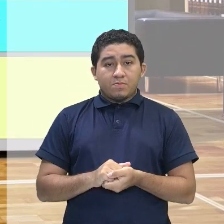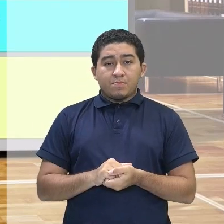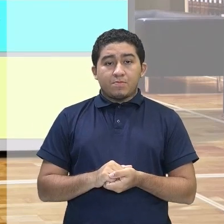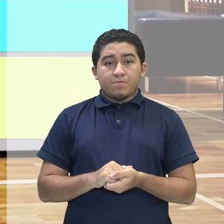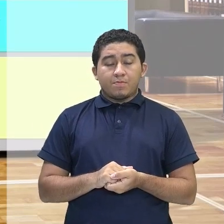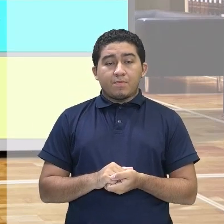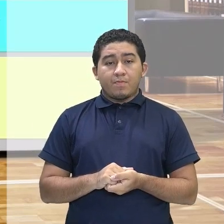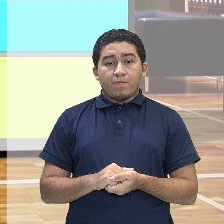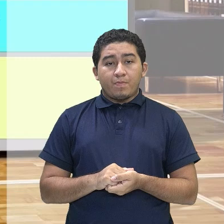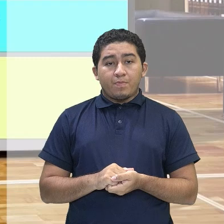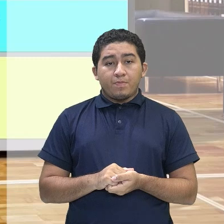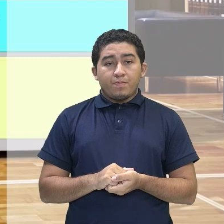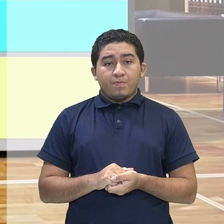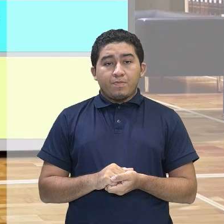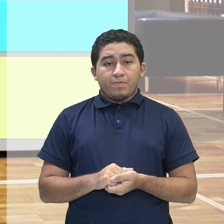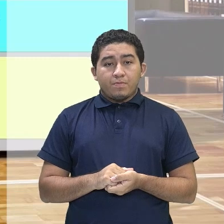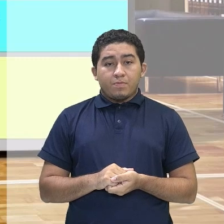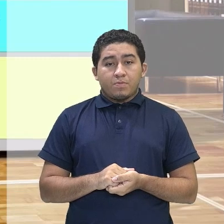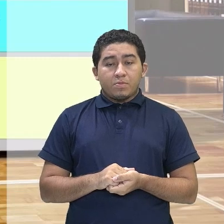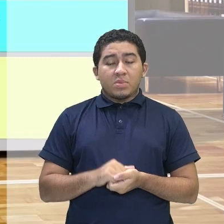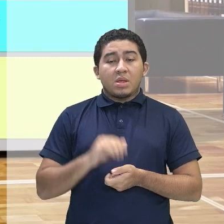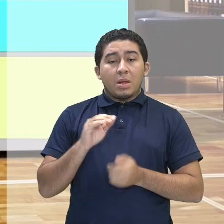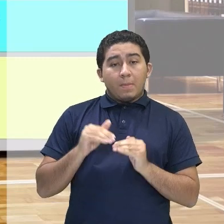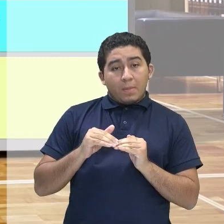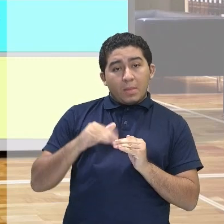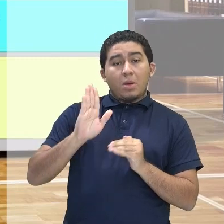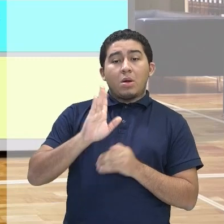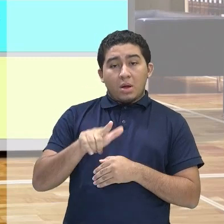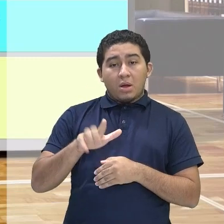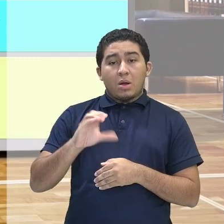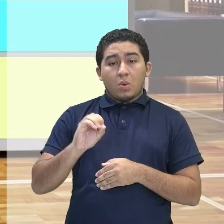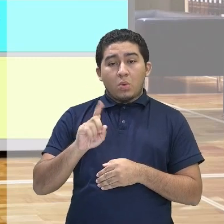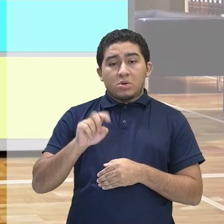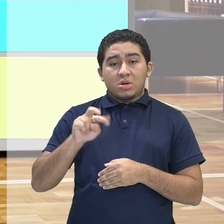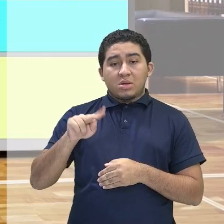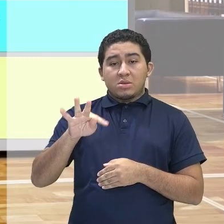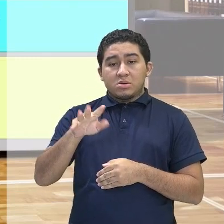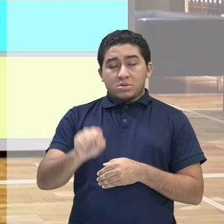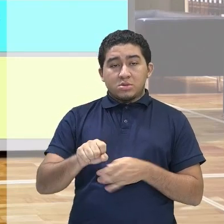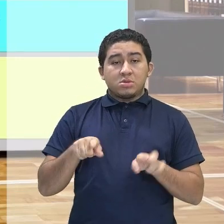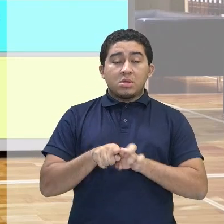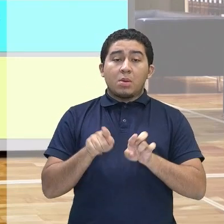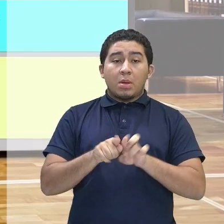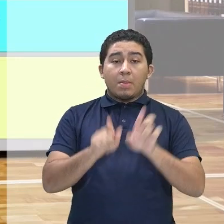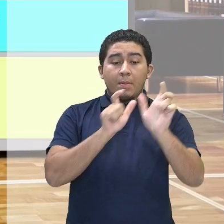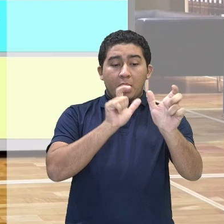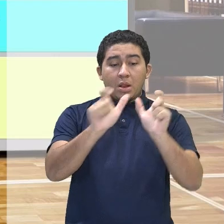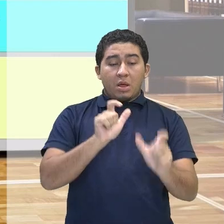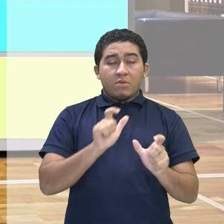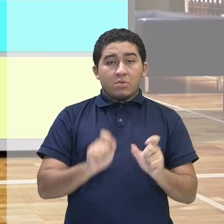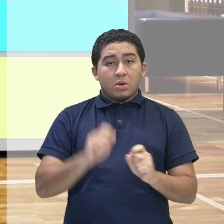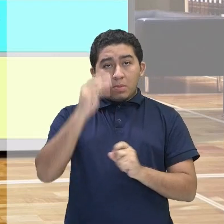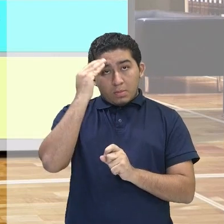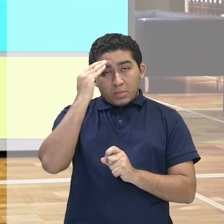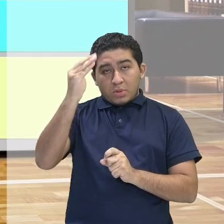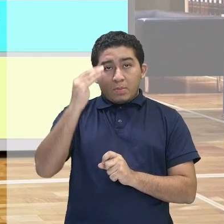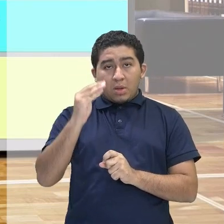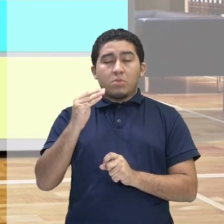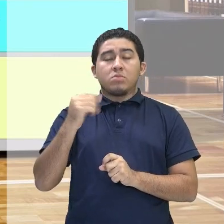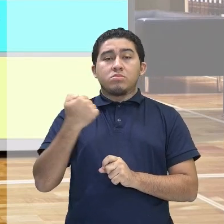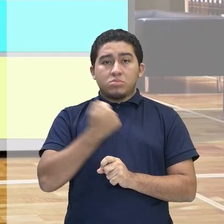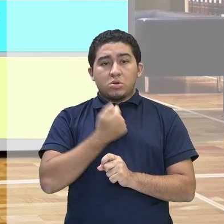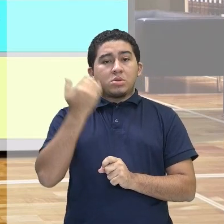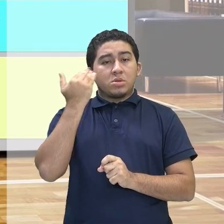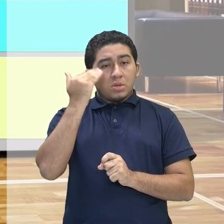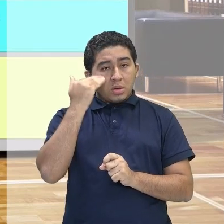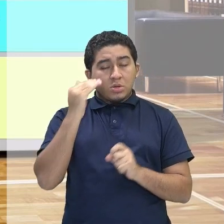estudar. A maioria são as cognatas. Vimos também qual? Palavra-chave, que é aquelas que nos guiam para o